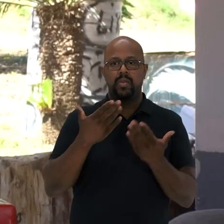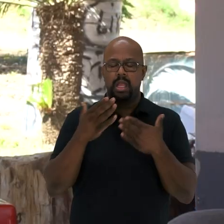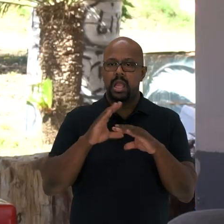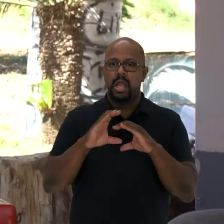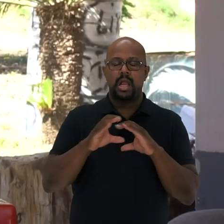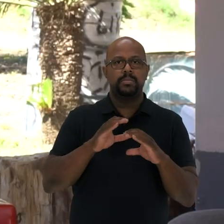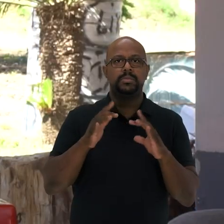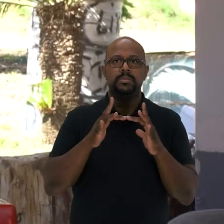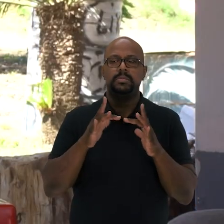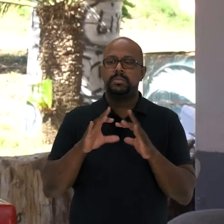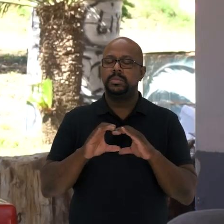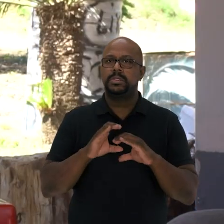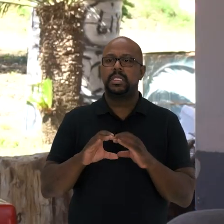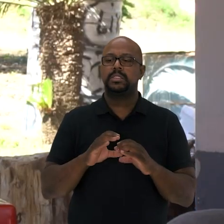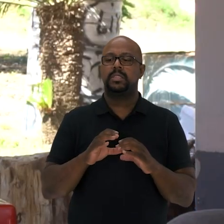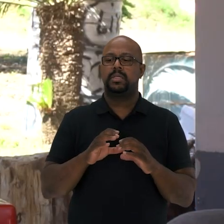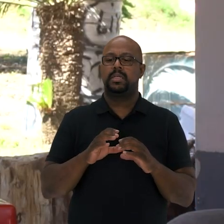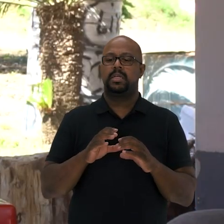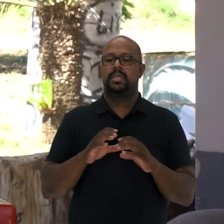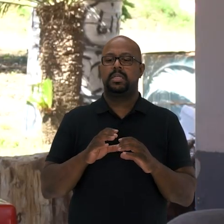aí tu via a comunicação assim de...